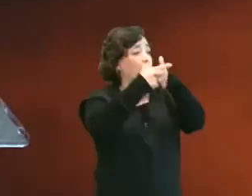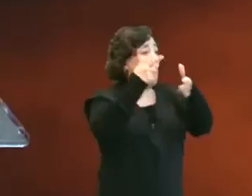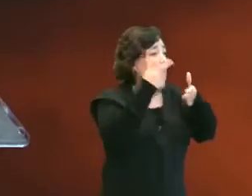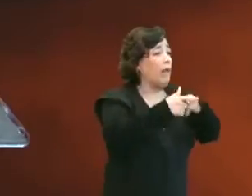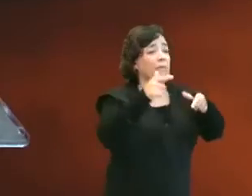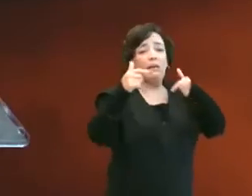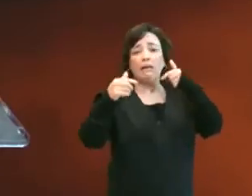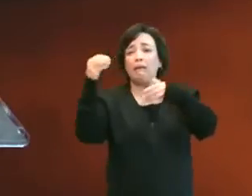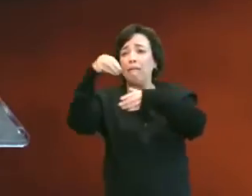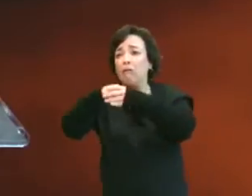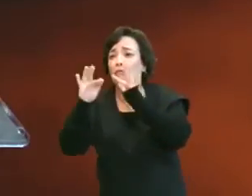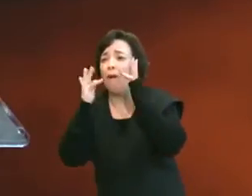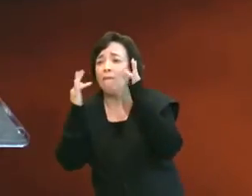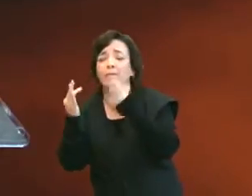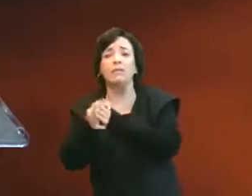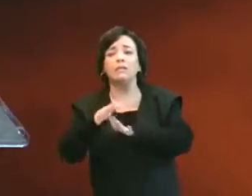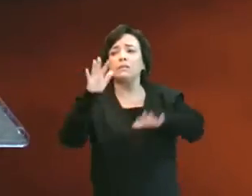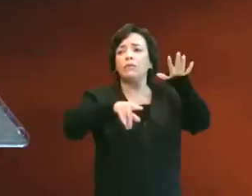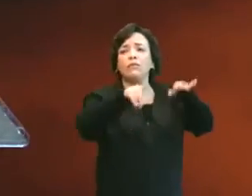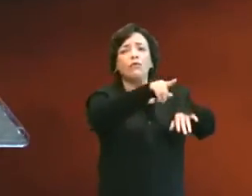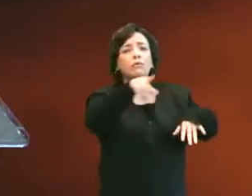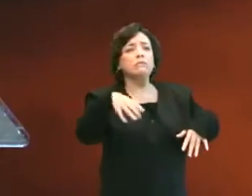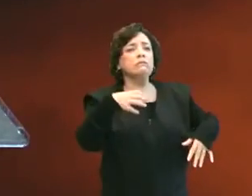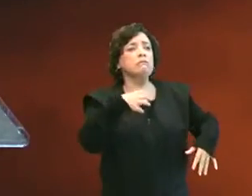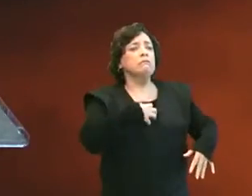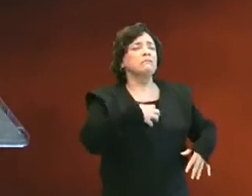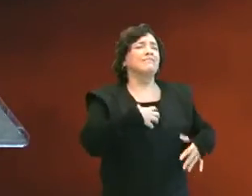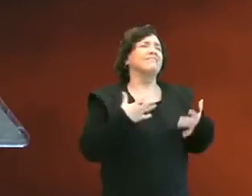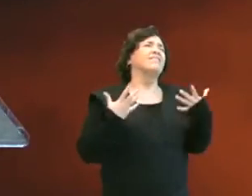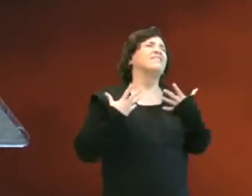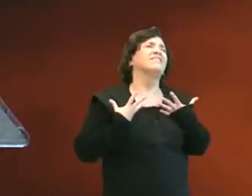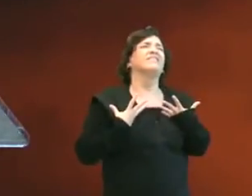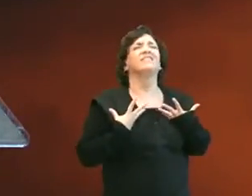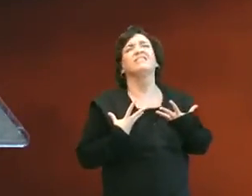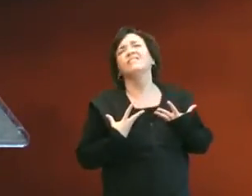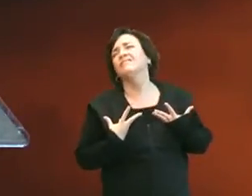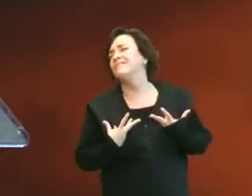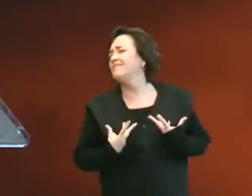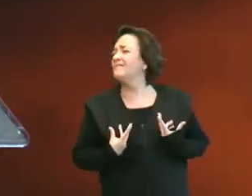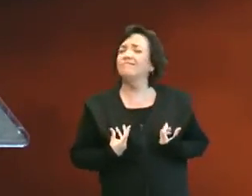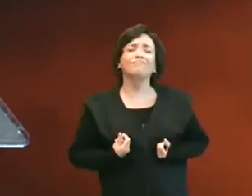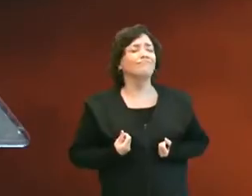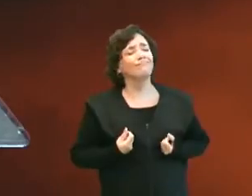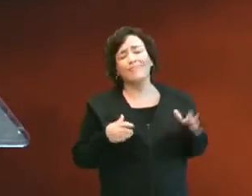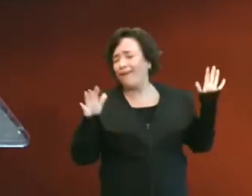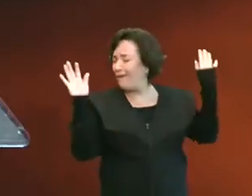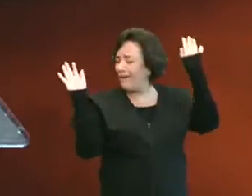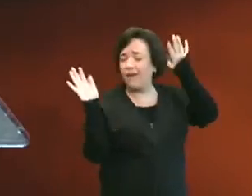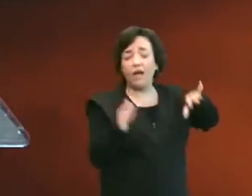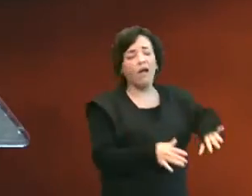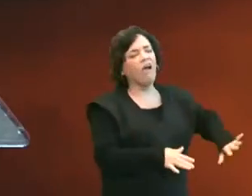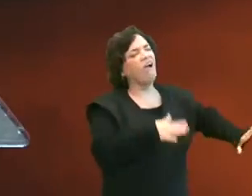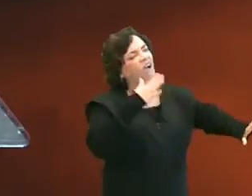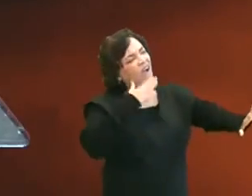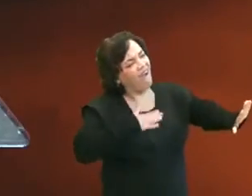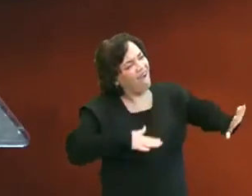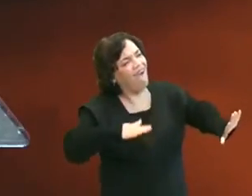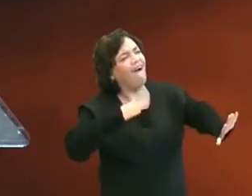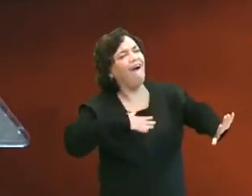fragilizados, cansados, despreparados. A força de Deus vai se manifestar em